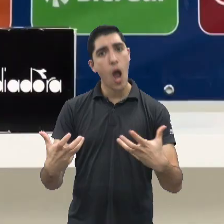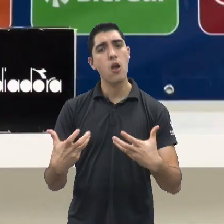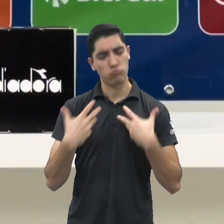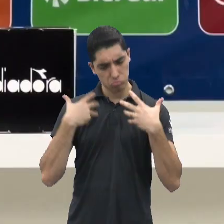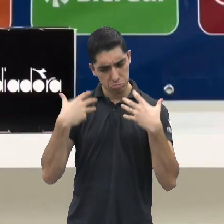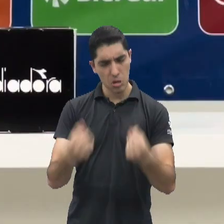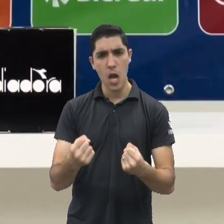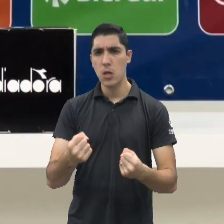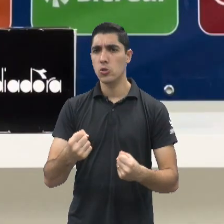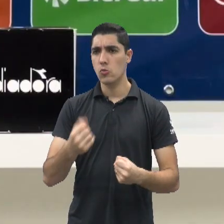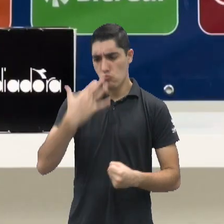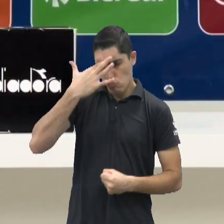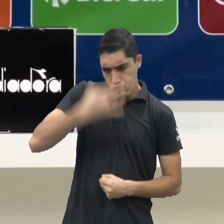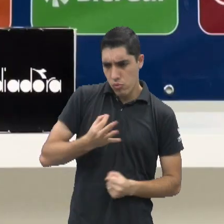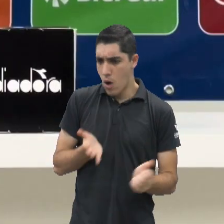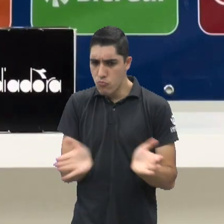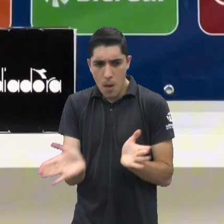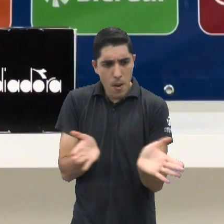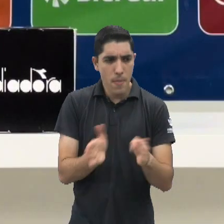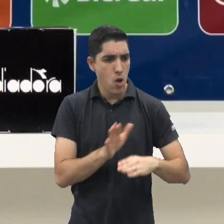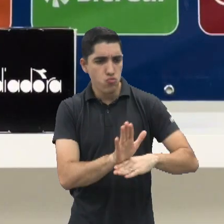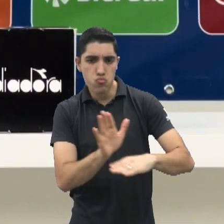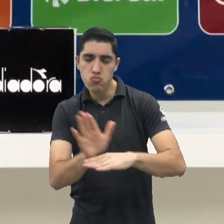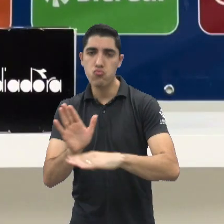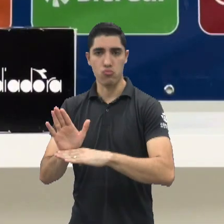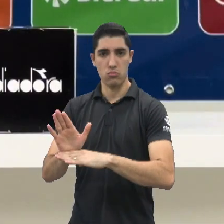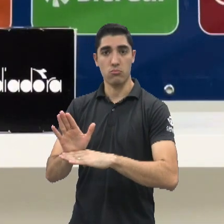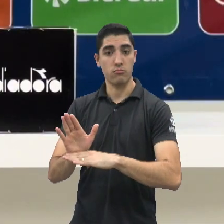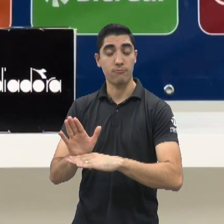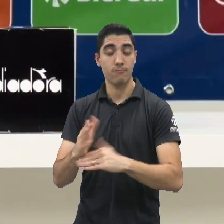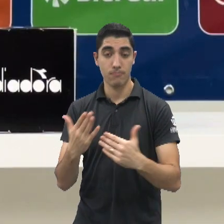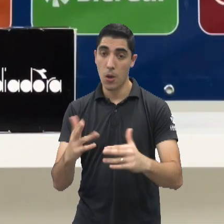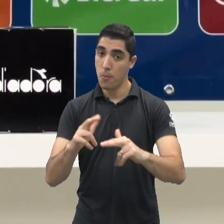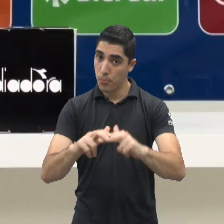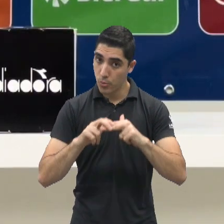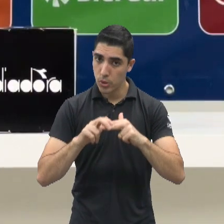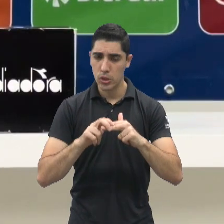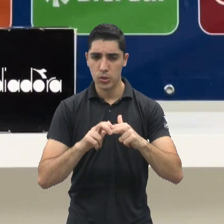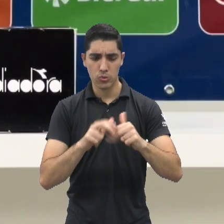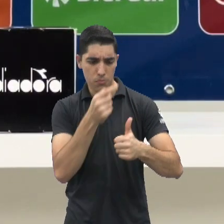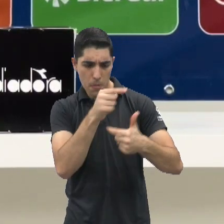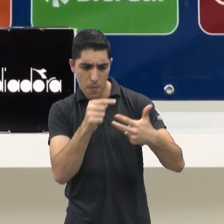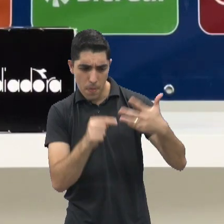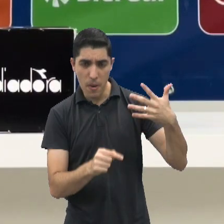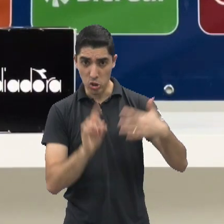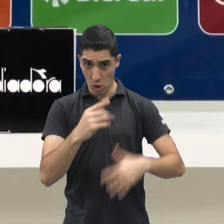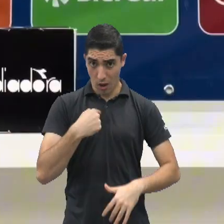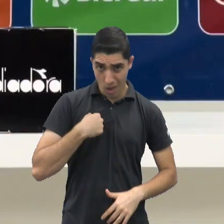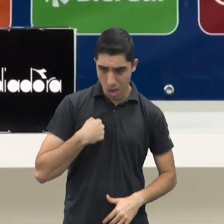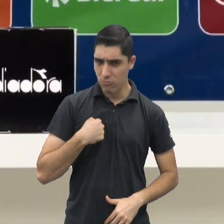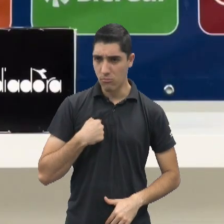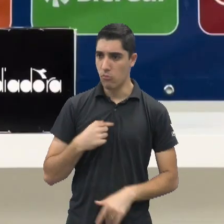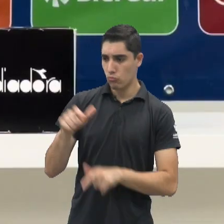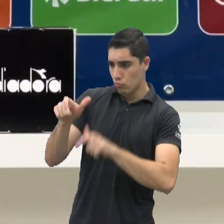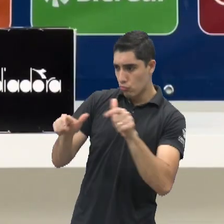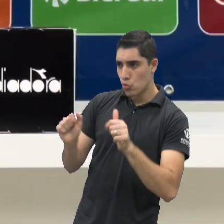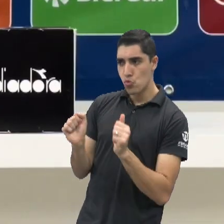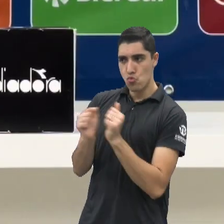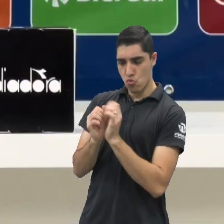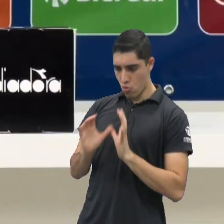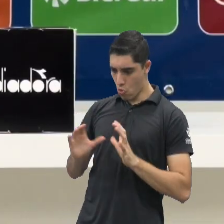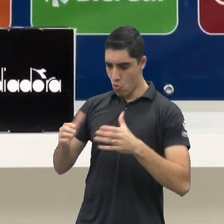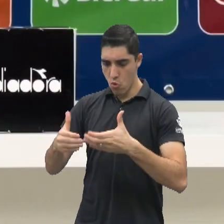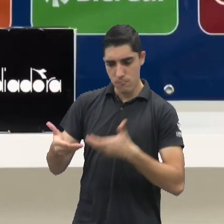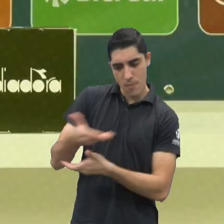disposição. Então, tudo isso junto, né? E não só a mim, mas de todos os atletas, para a gente conseguir colocar o São José